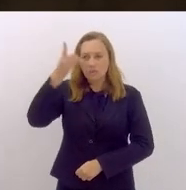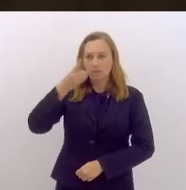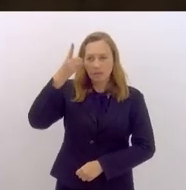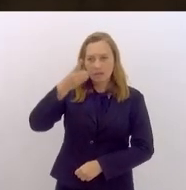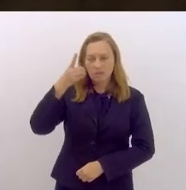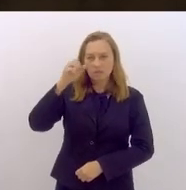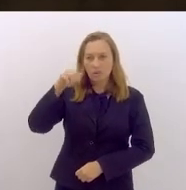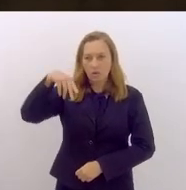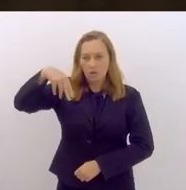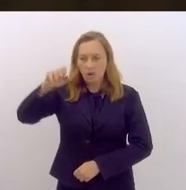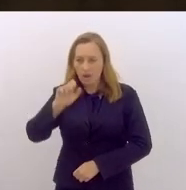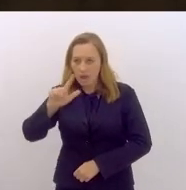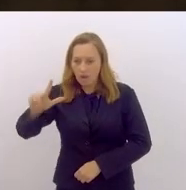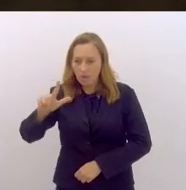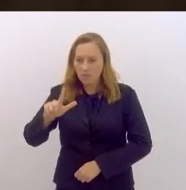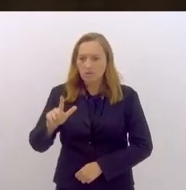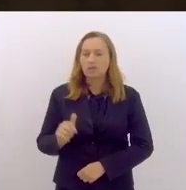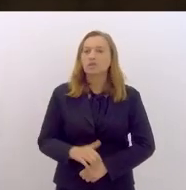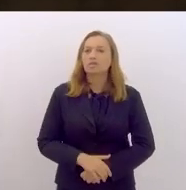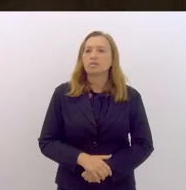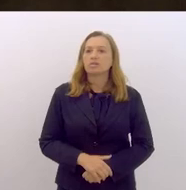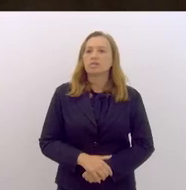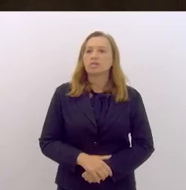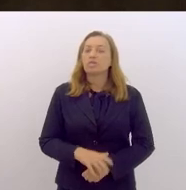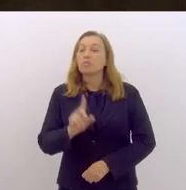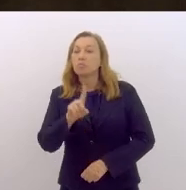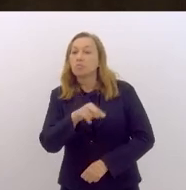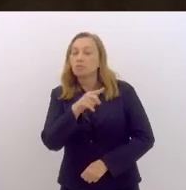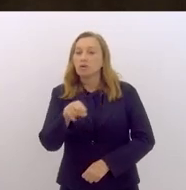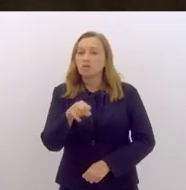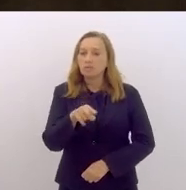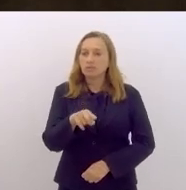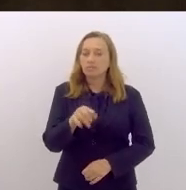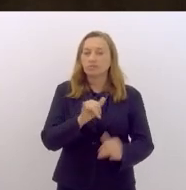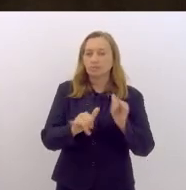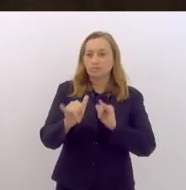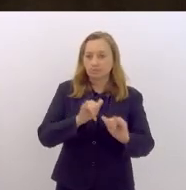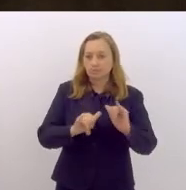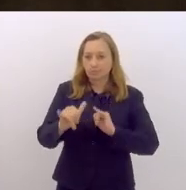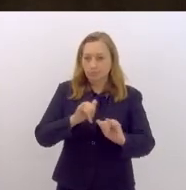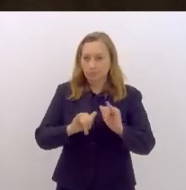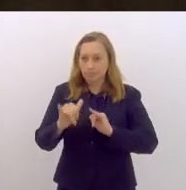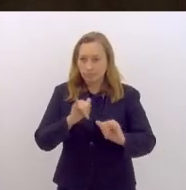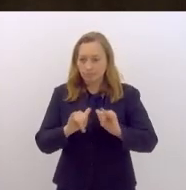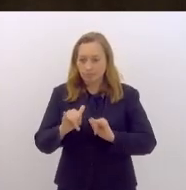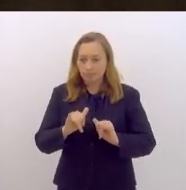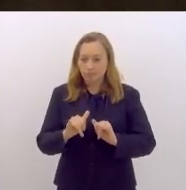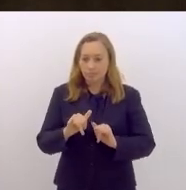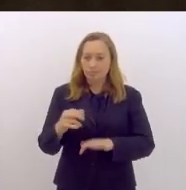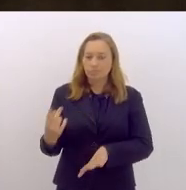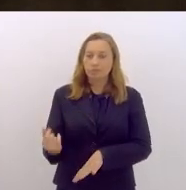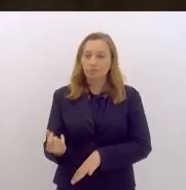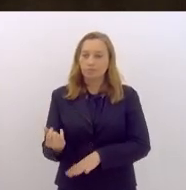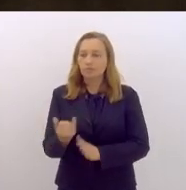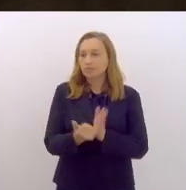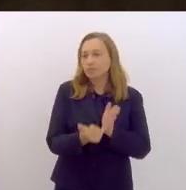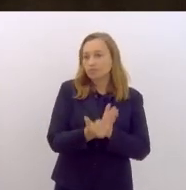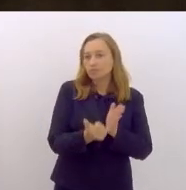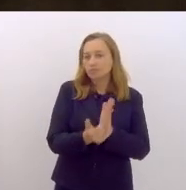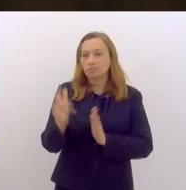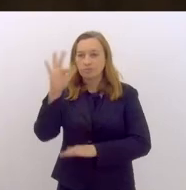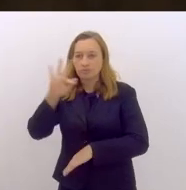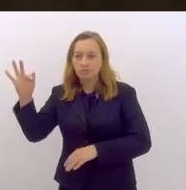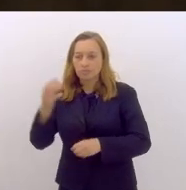do deputado Noel de Carvalho, dispõe sobre a proibição de omissão de informações sobre os valores de impostos federais, estaduais